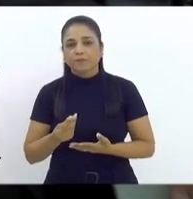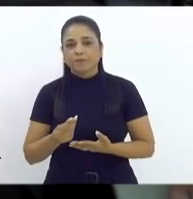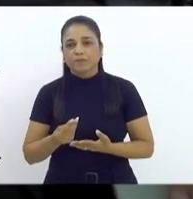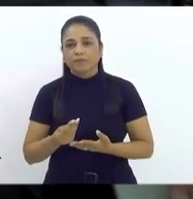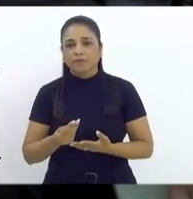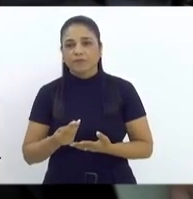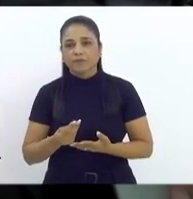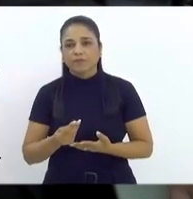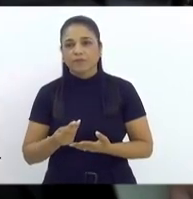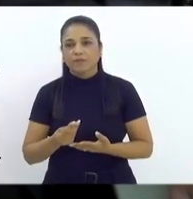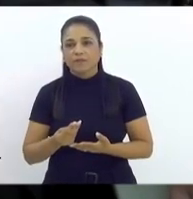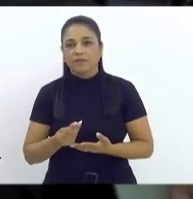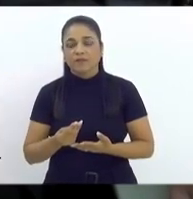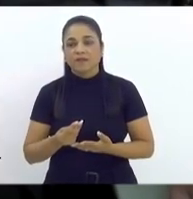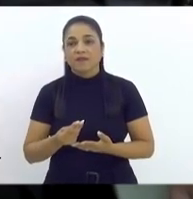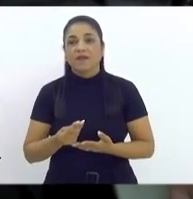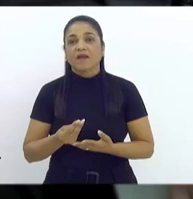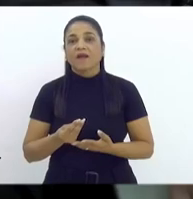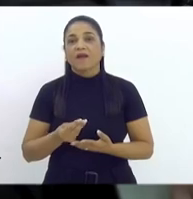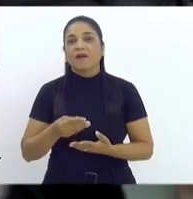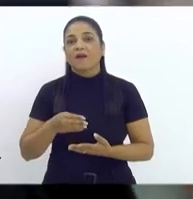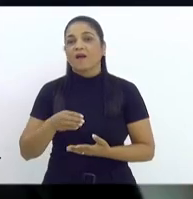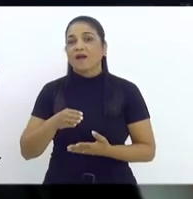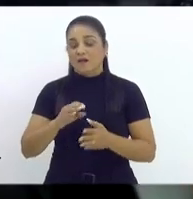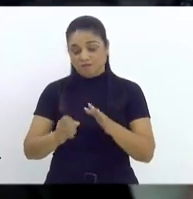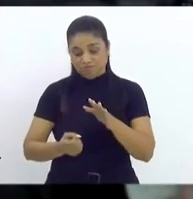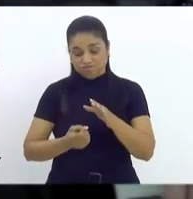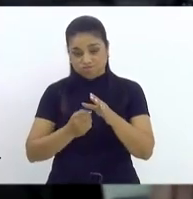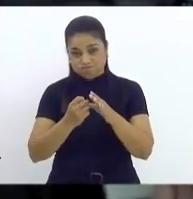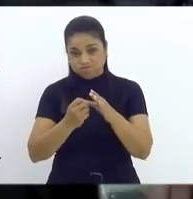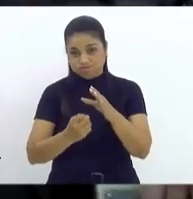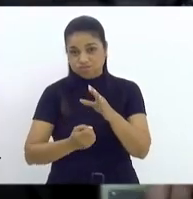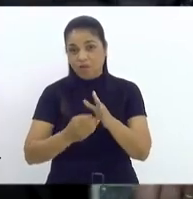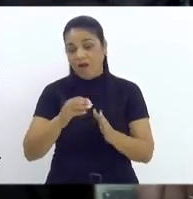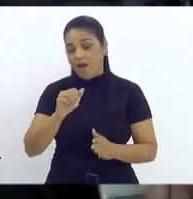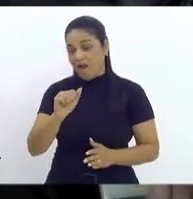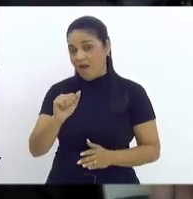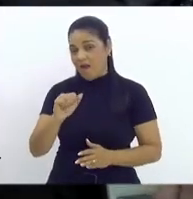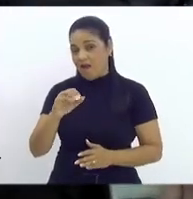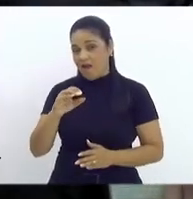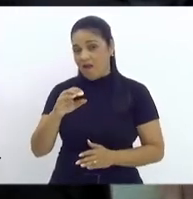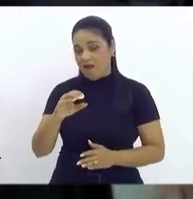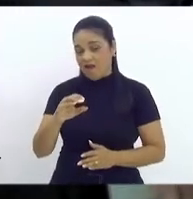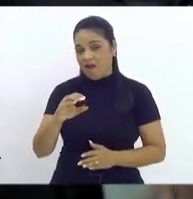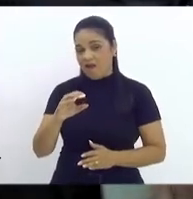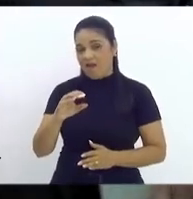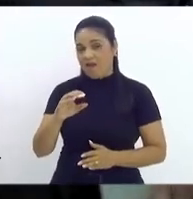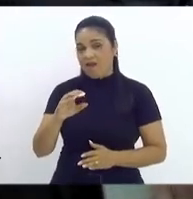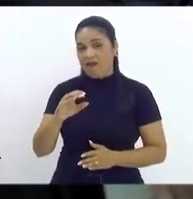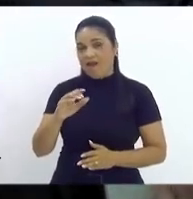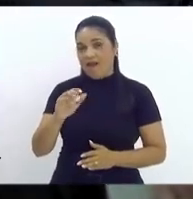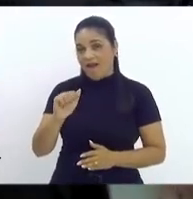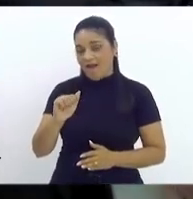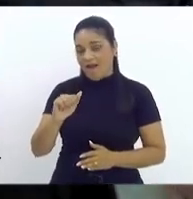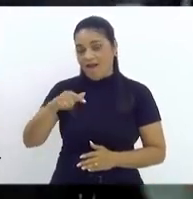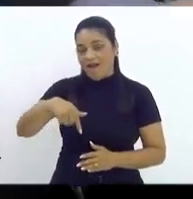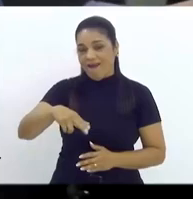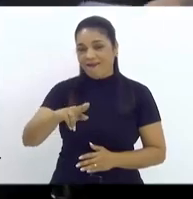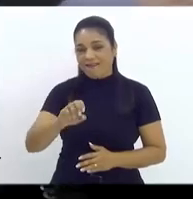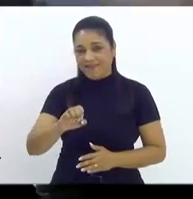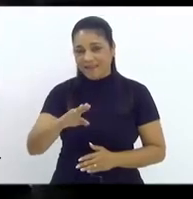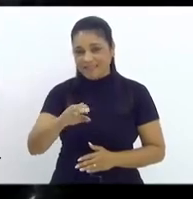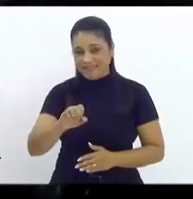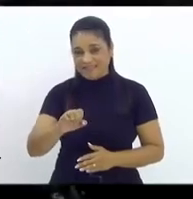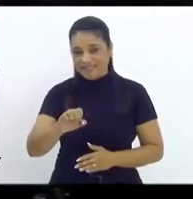gente, para esquentar o banho, cara. Aquecedor. Um aquecedor na sua casa. Está tomando banho frio, depois? Esse aquecedor,